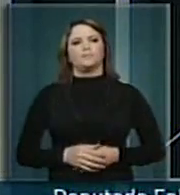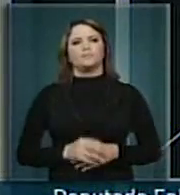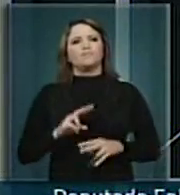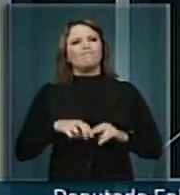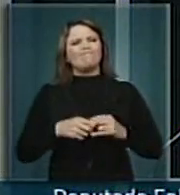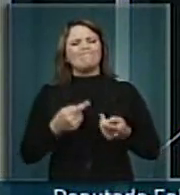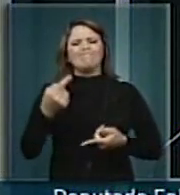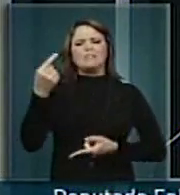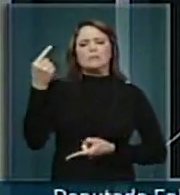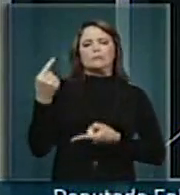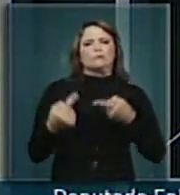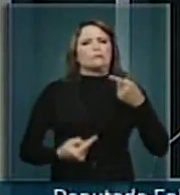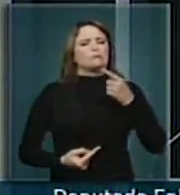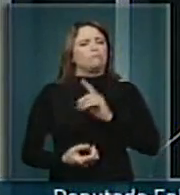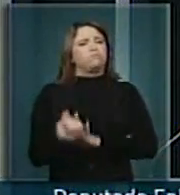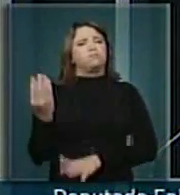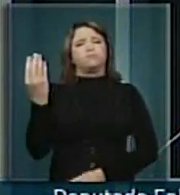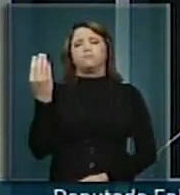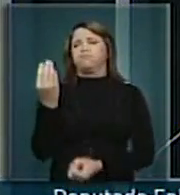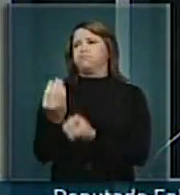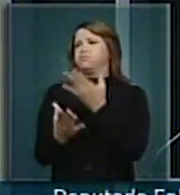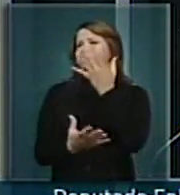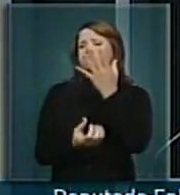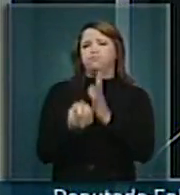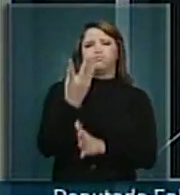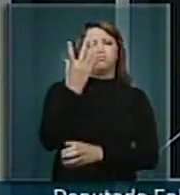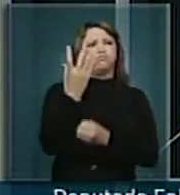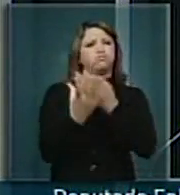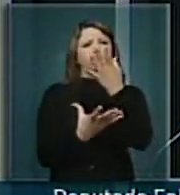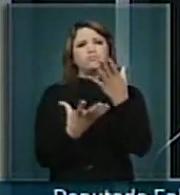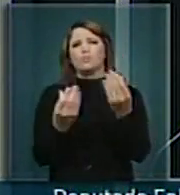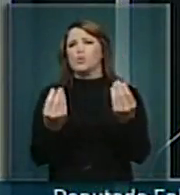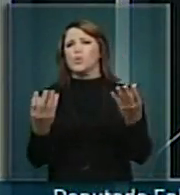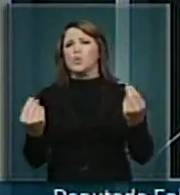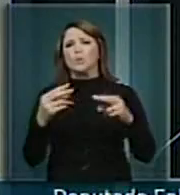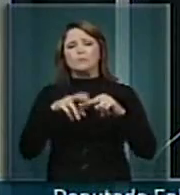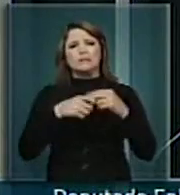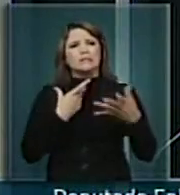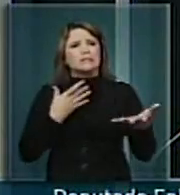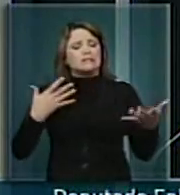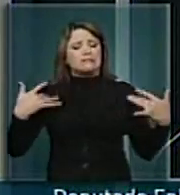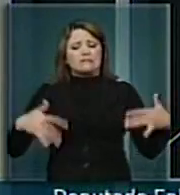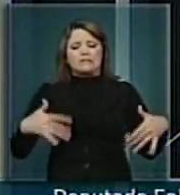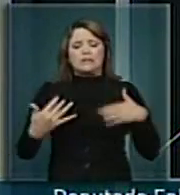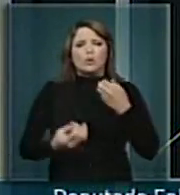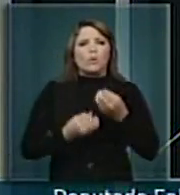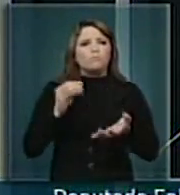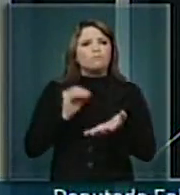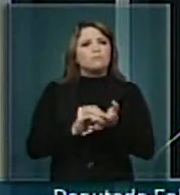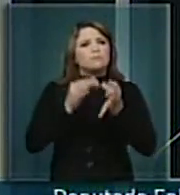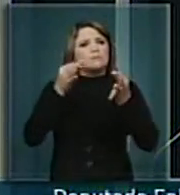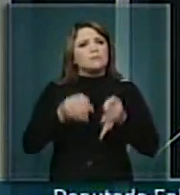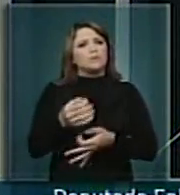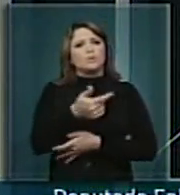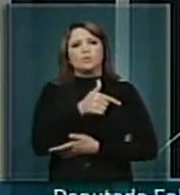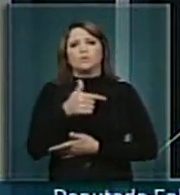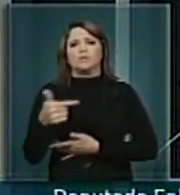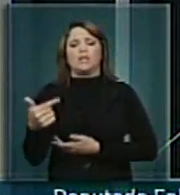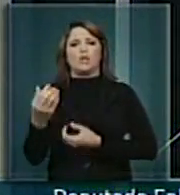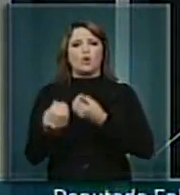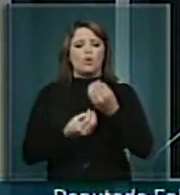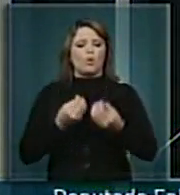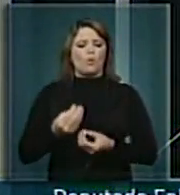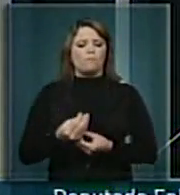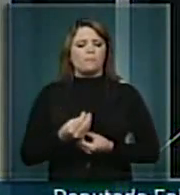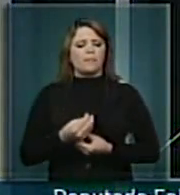de impasses que se multiplicam e se acirram, a insegurança jurídica decorrente da secular